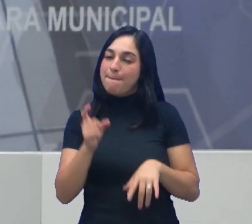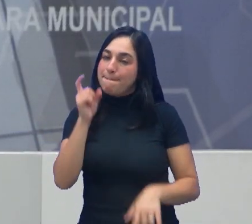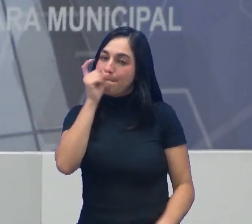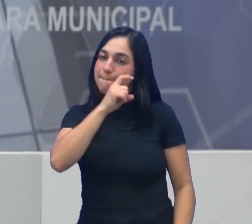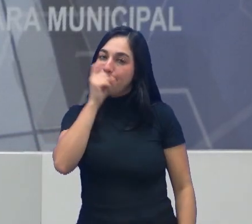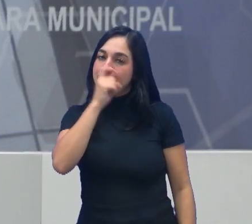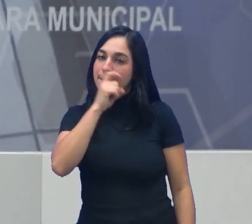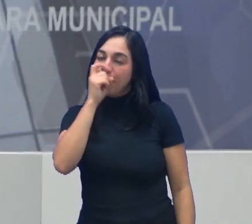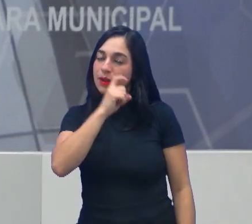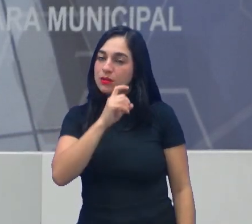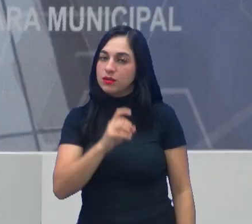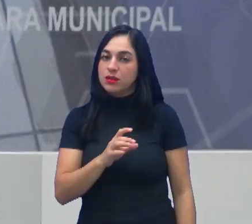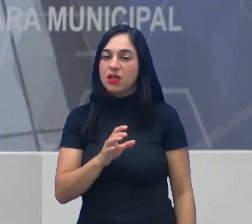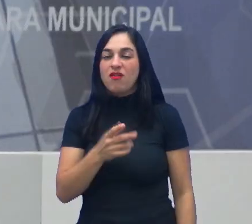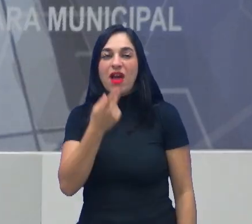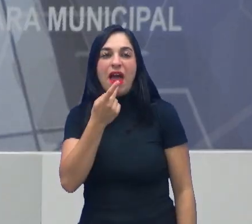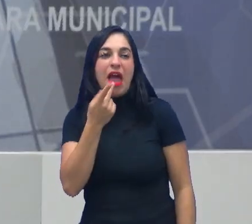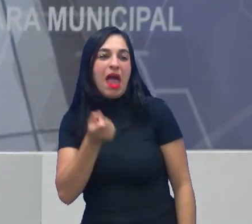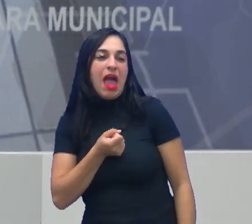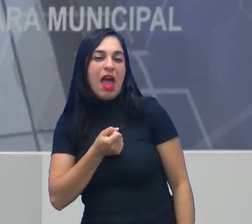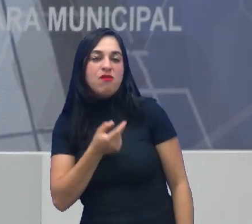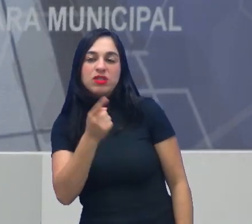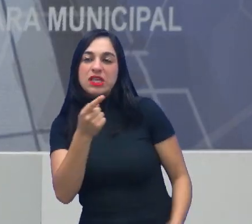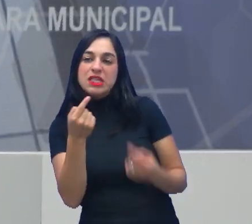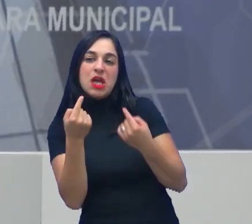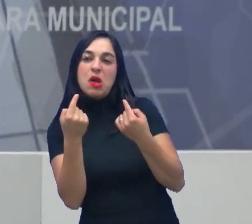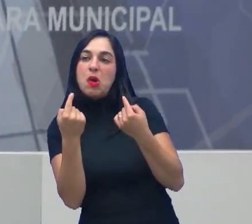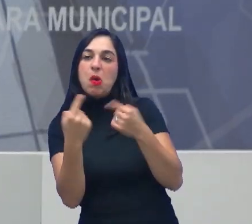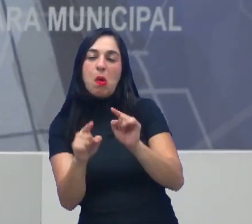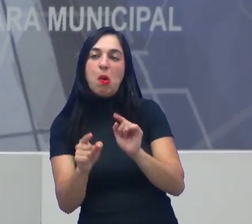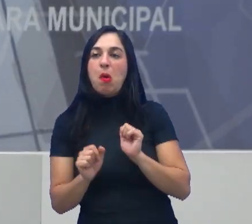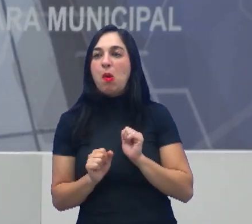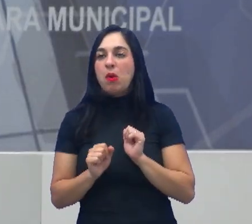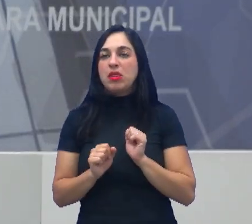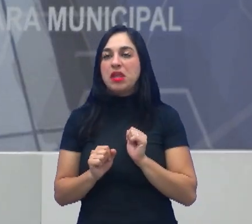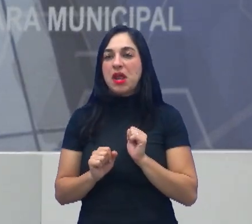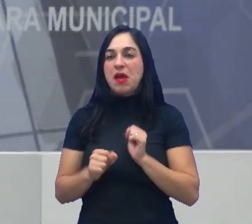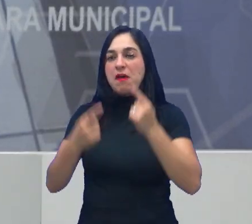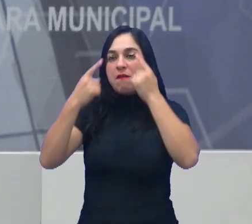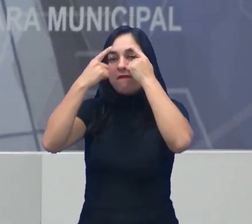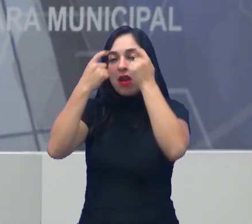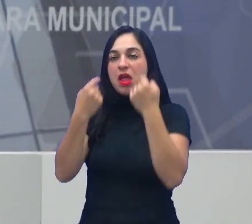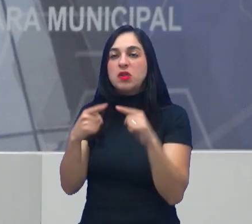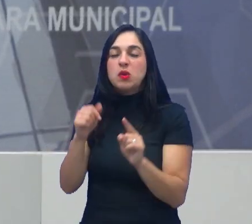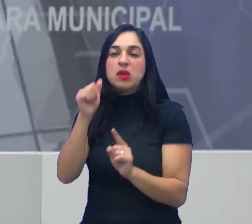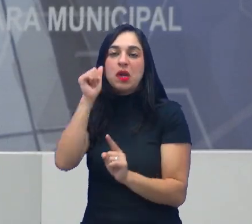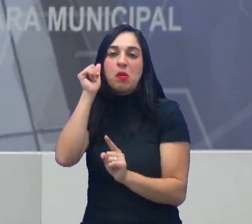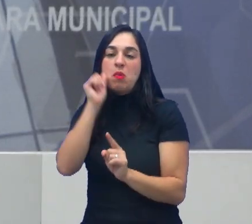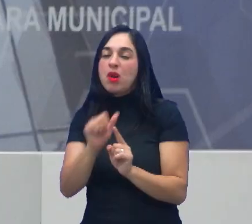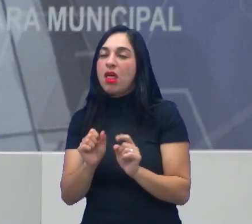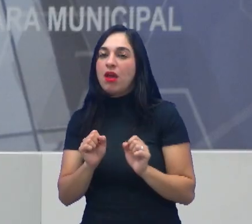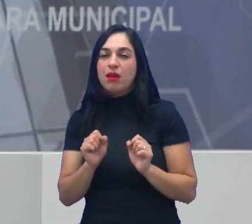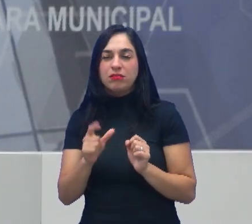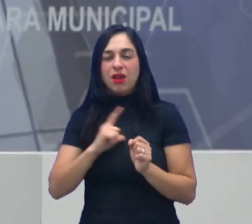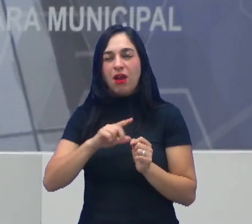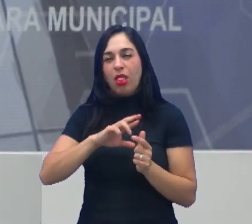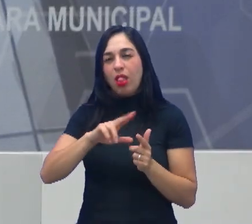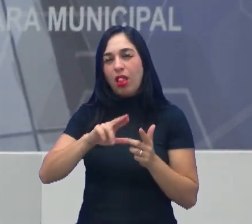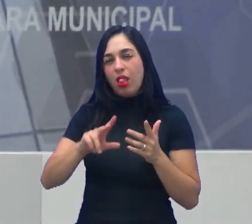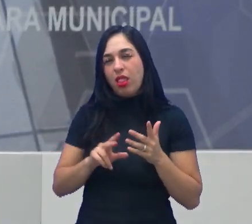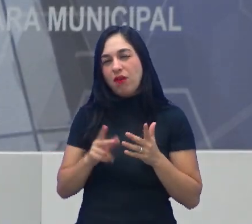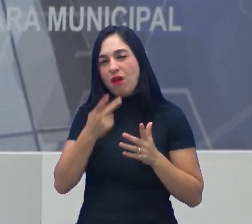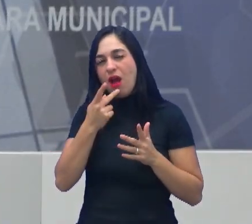narrativas. Falar que a gente é contra o combate à violência contra a mulher, ou que é contra